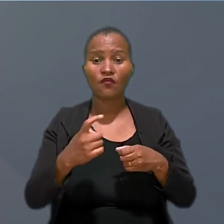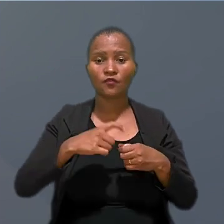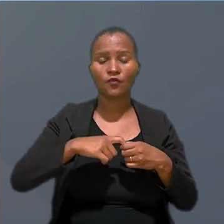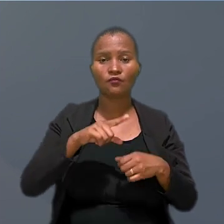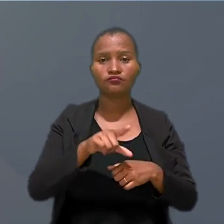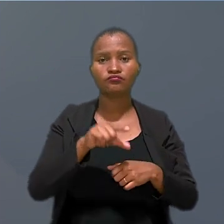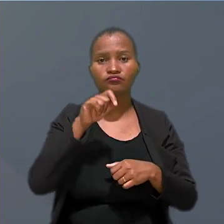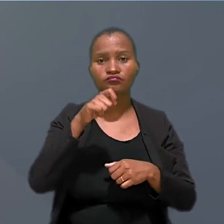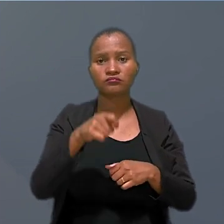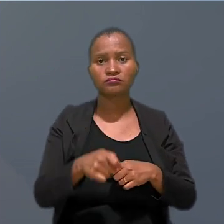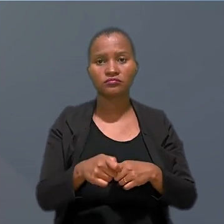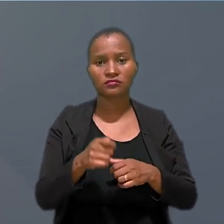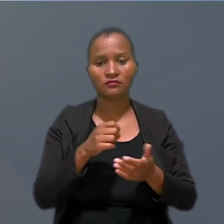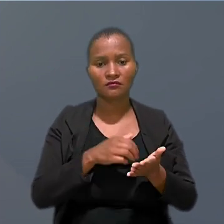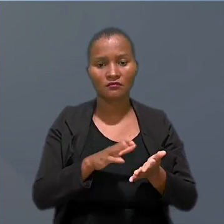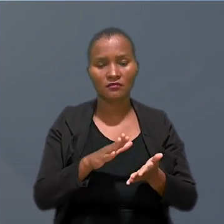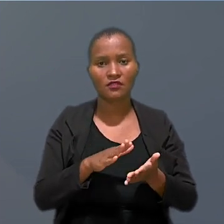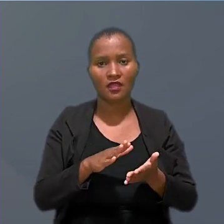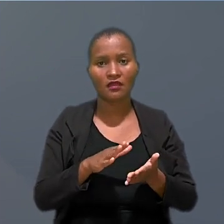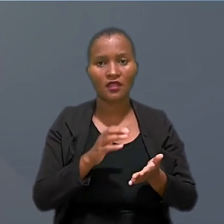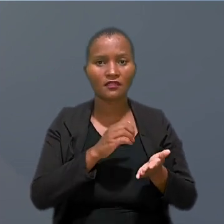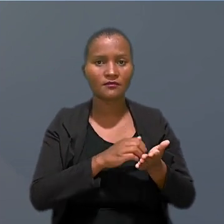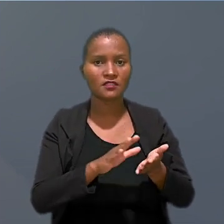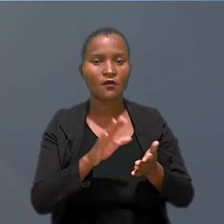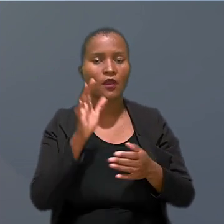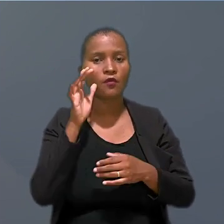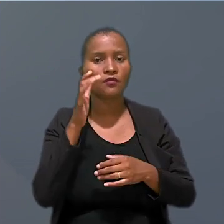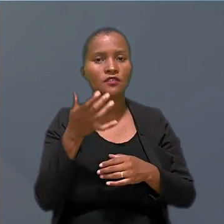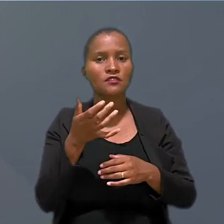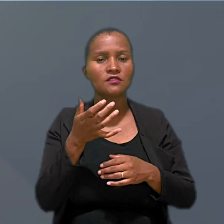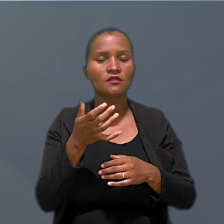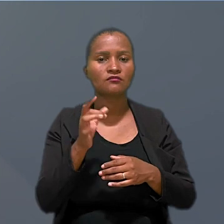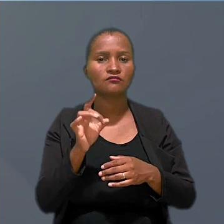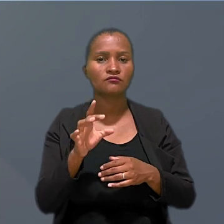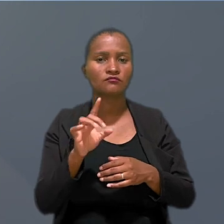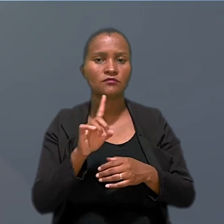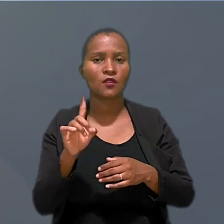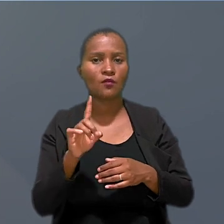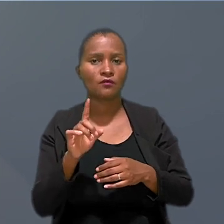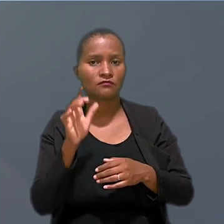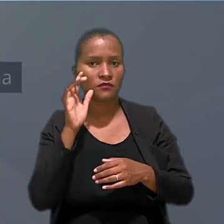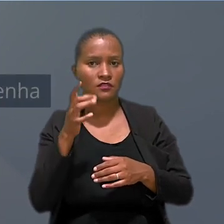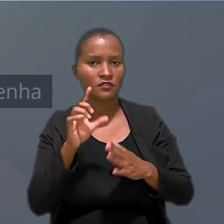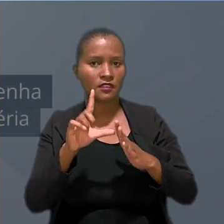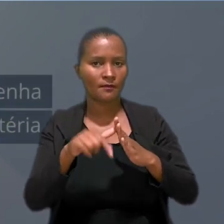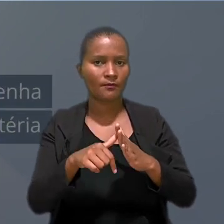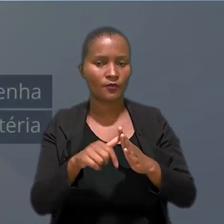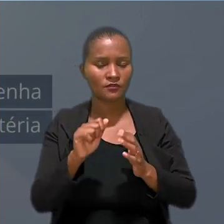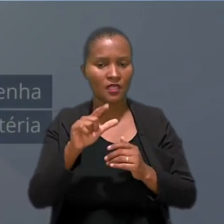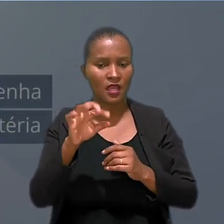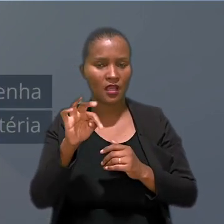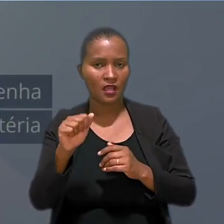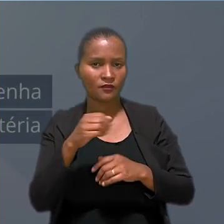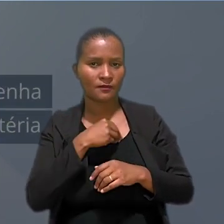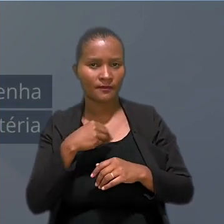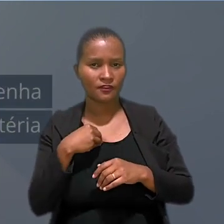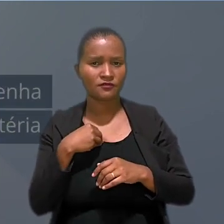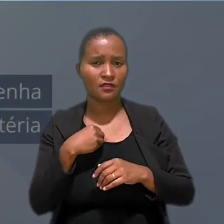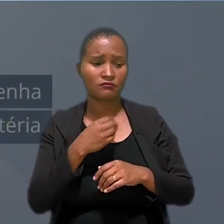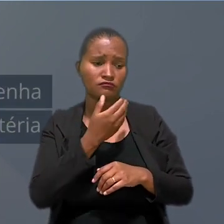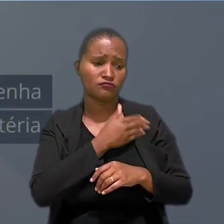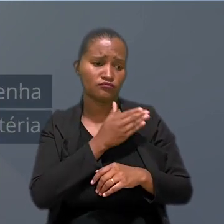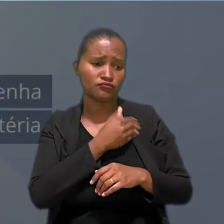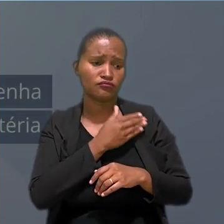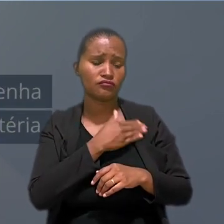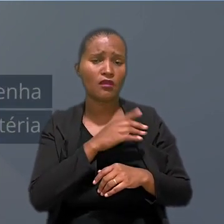da decisão de dispensá-lo. A demissão ocorreu apenas após a alta médica. Segundo o ministro, a discriminação se caracteriza